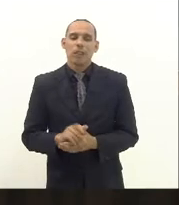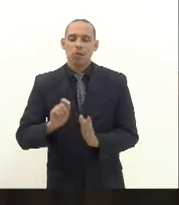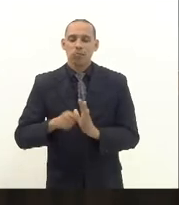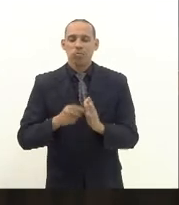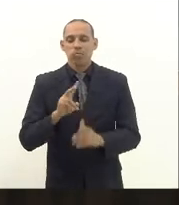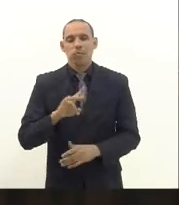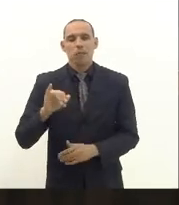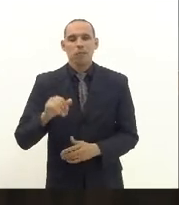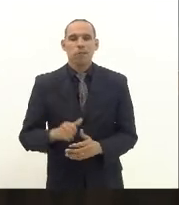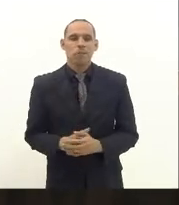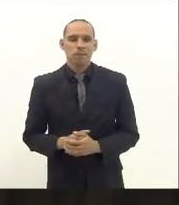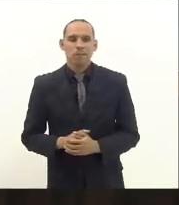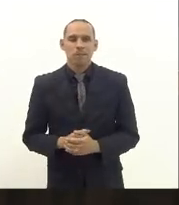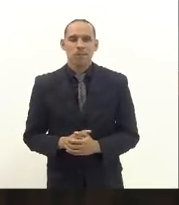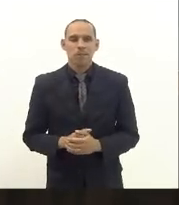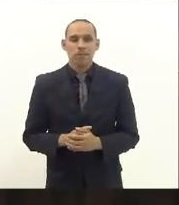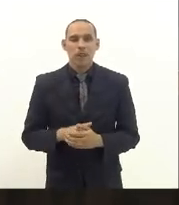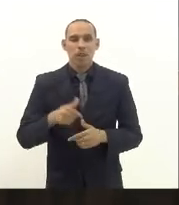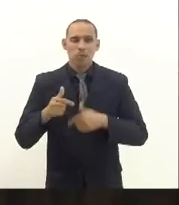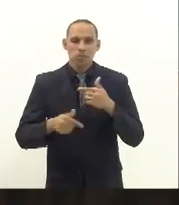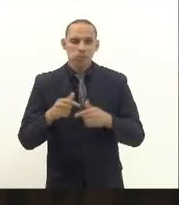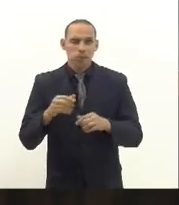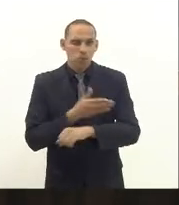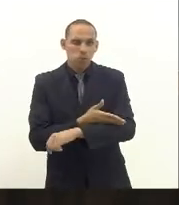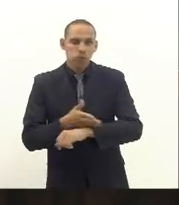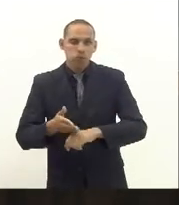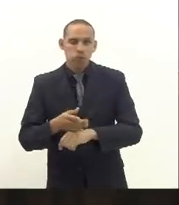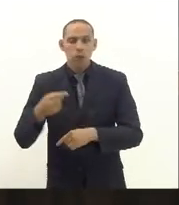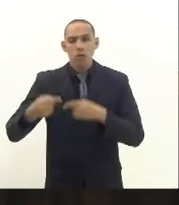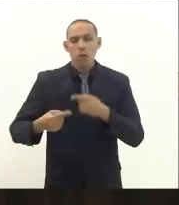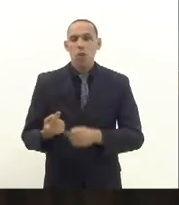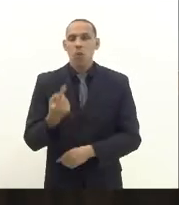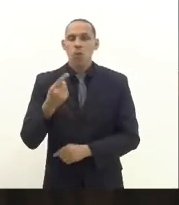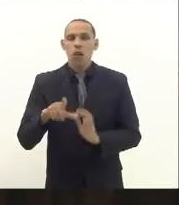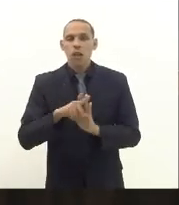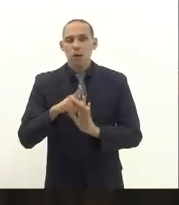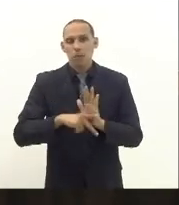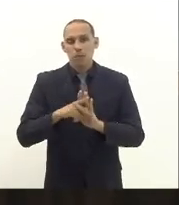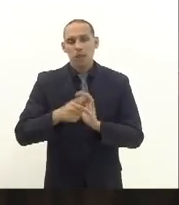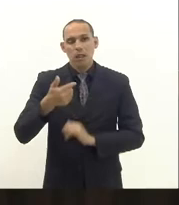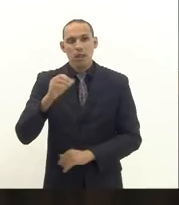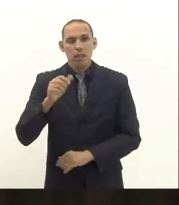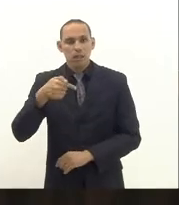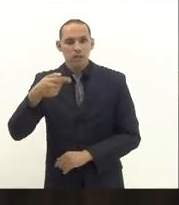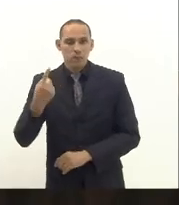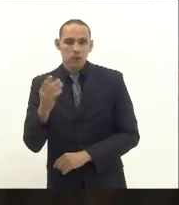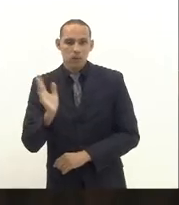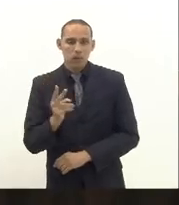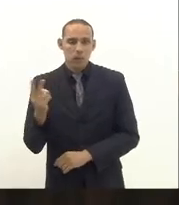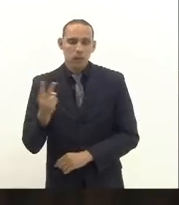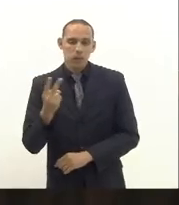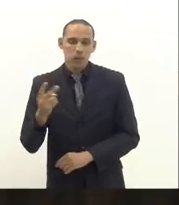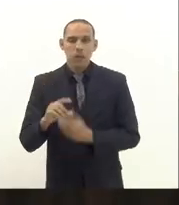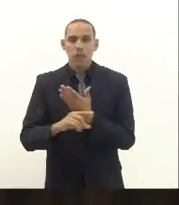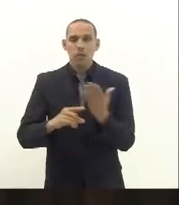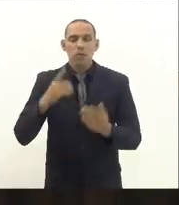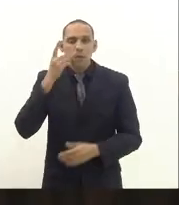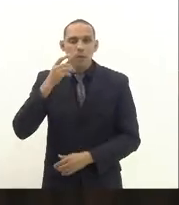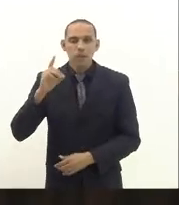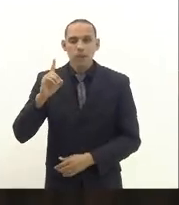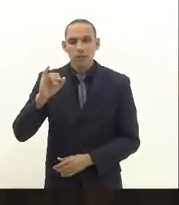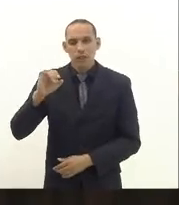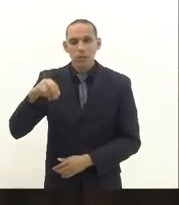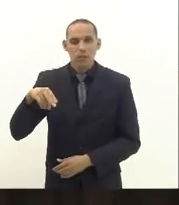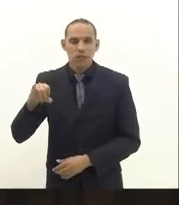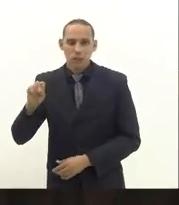autógrafo em tramitação ordinária discussão única pode a solução 1071 de 22 de autoria do deputado Dionísio Lins